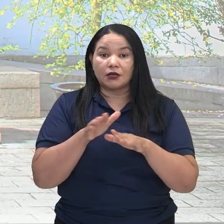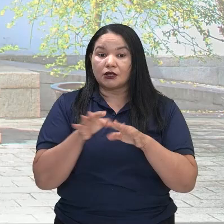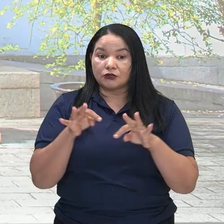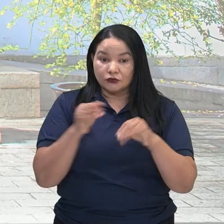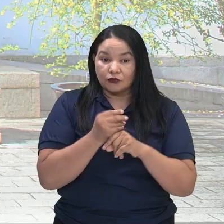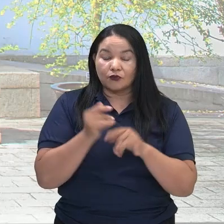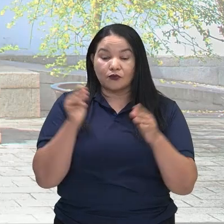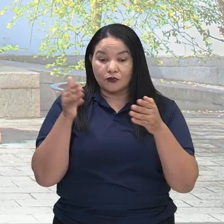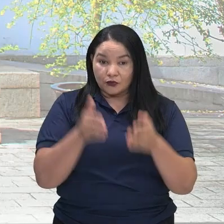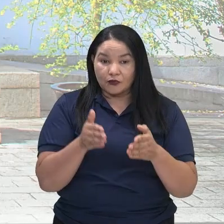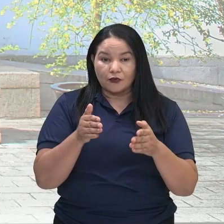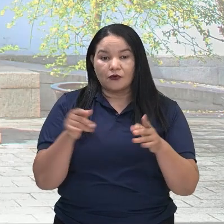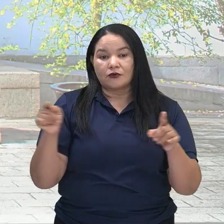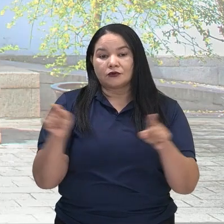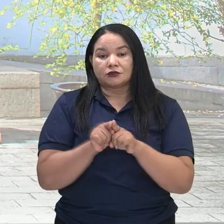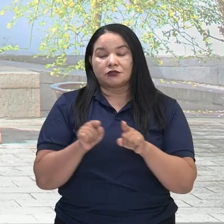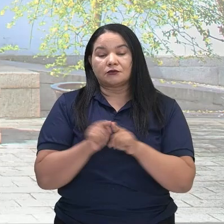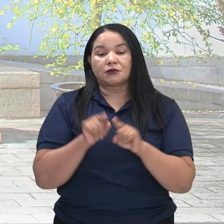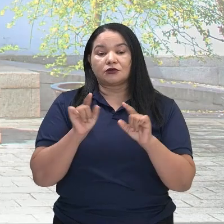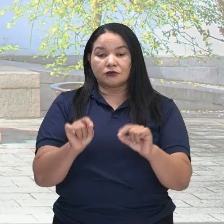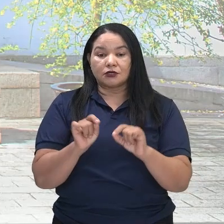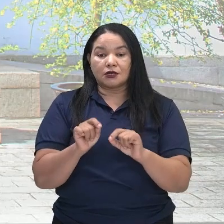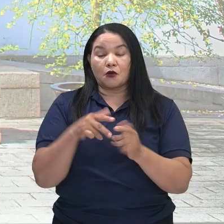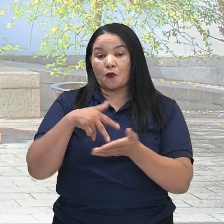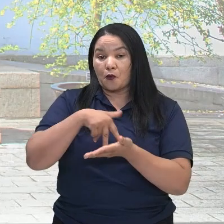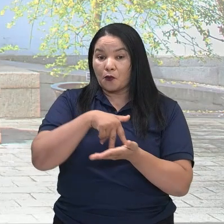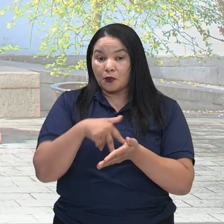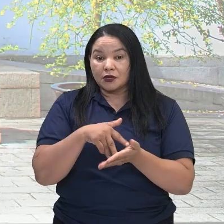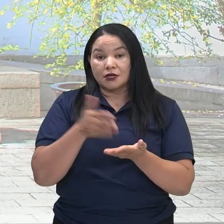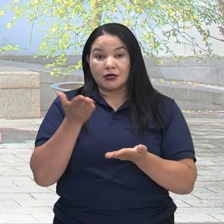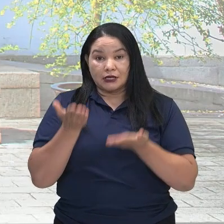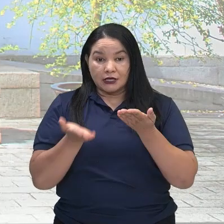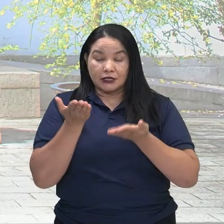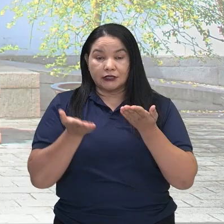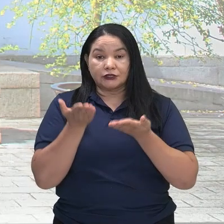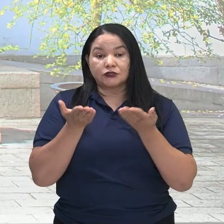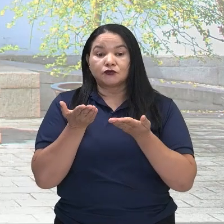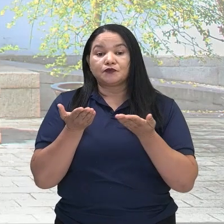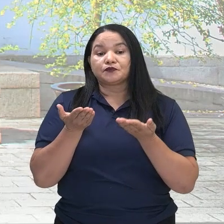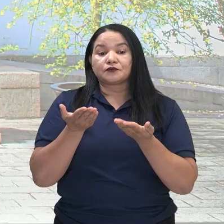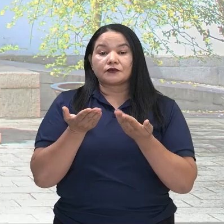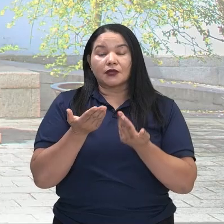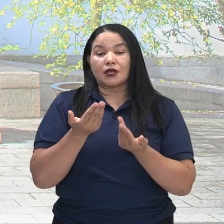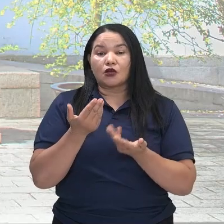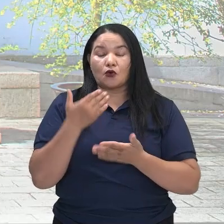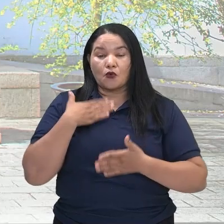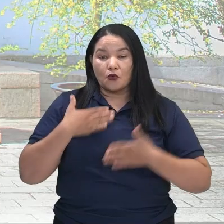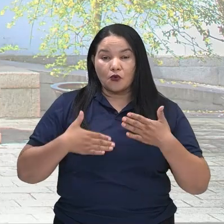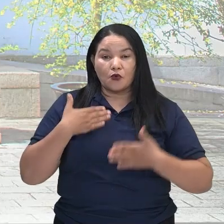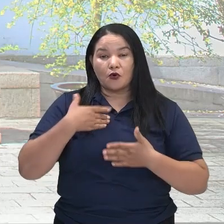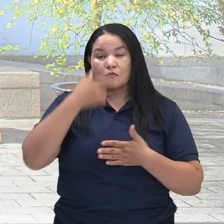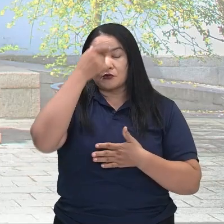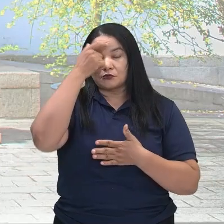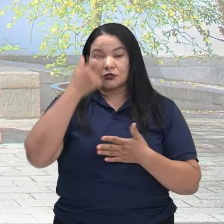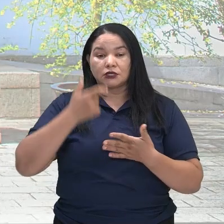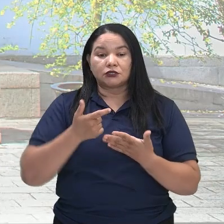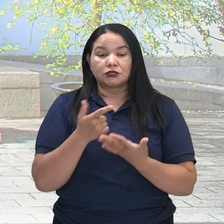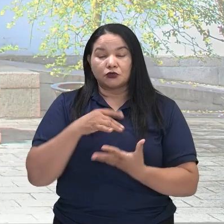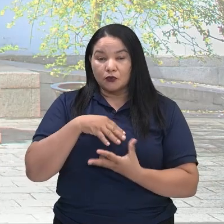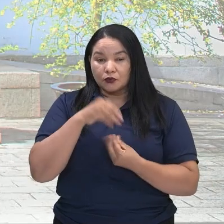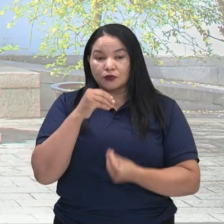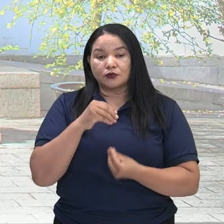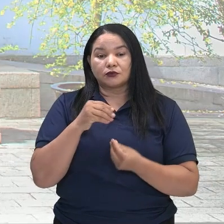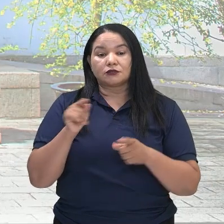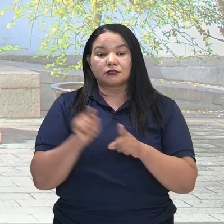dedicação. Exige também a questão do equilíbrio, da harmonia entre mente, corpo e espírito. Também vai trabalhar essa questão